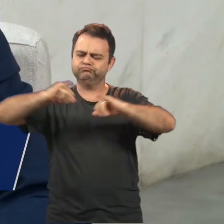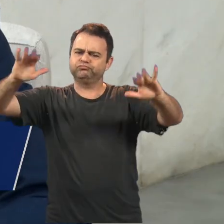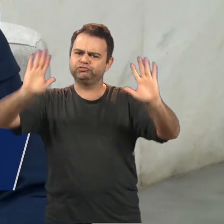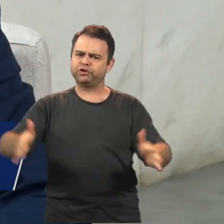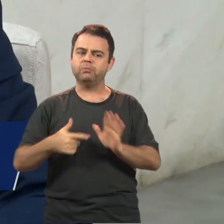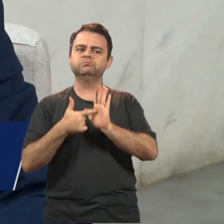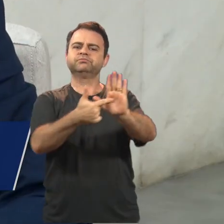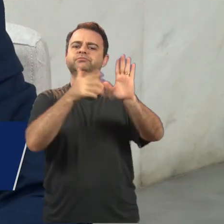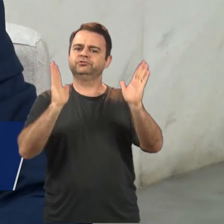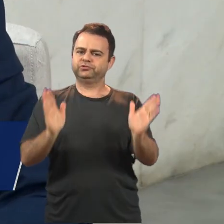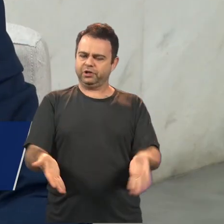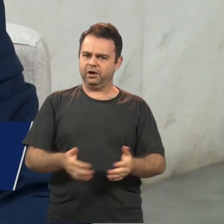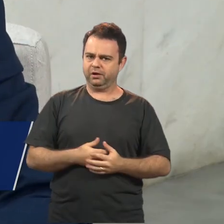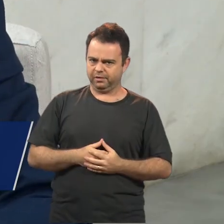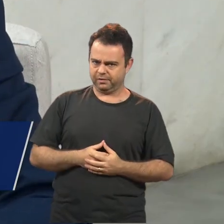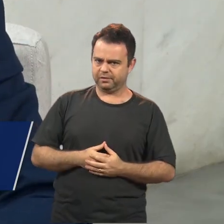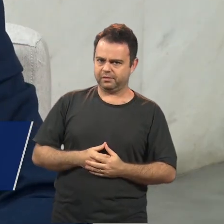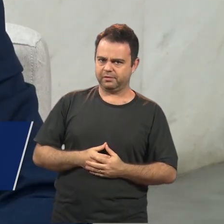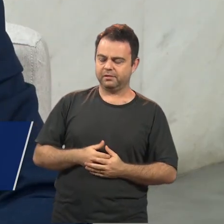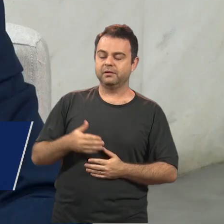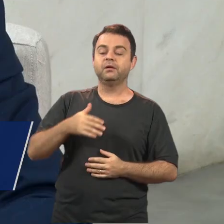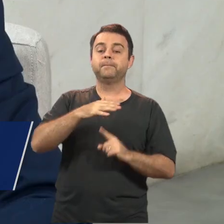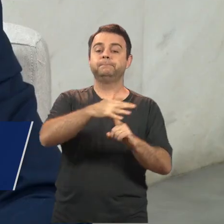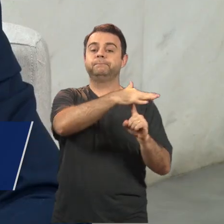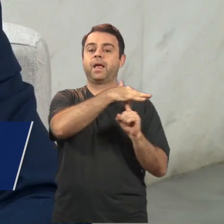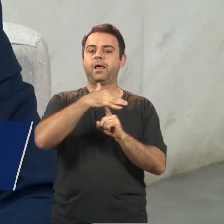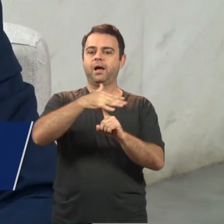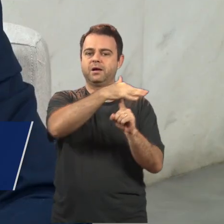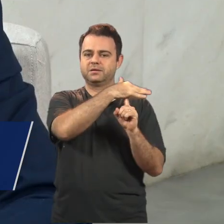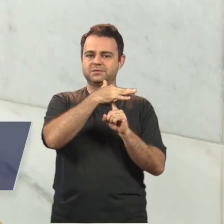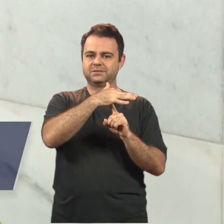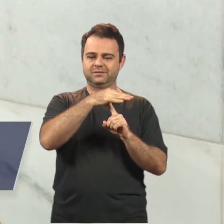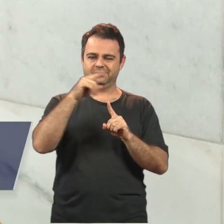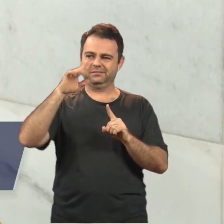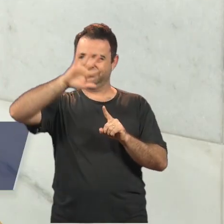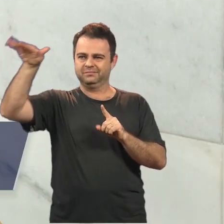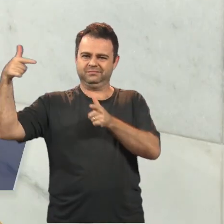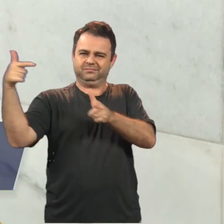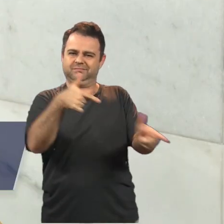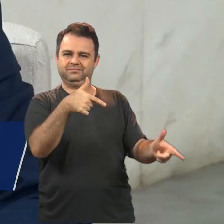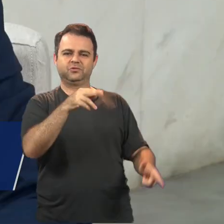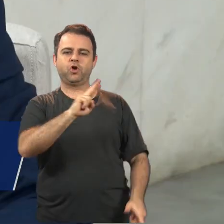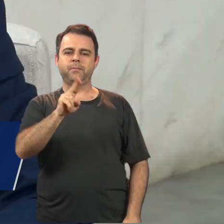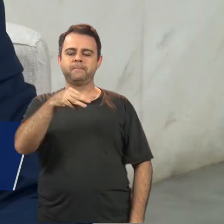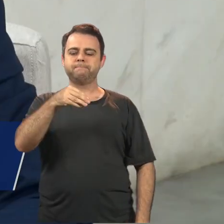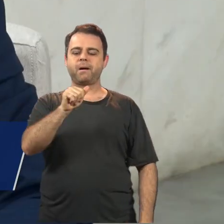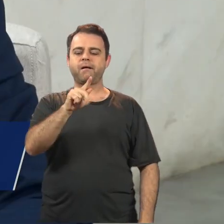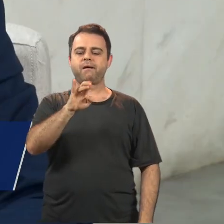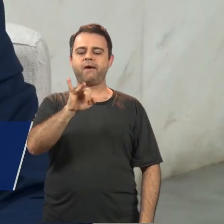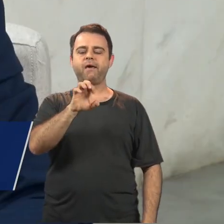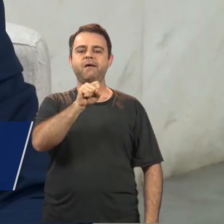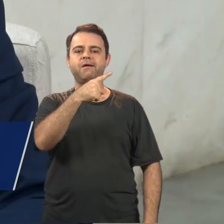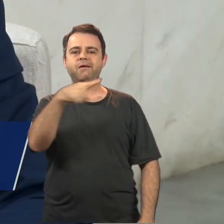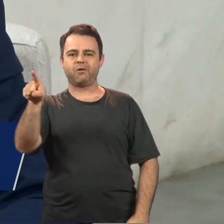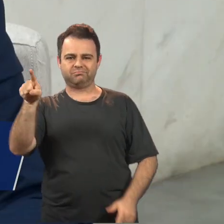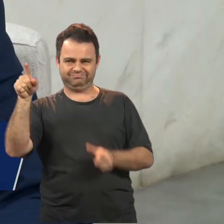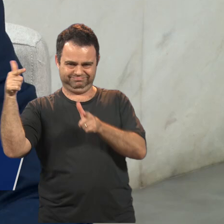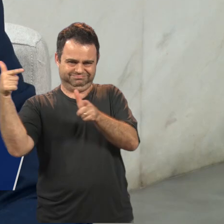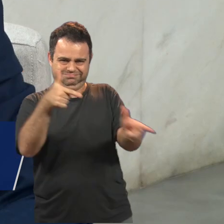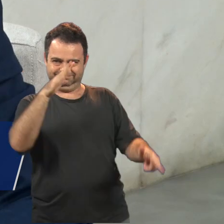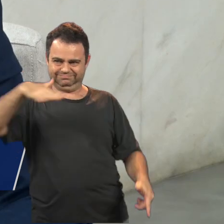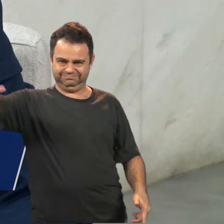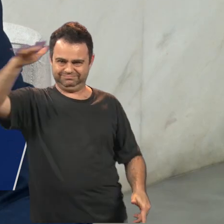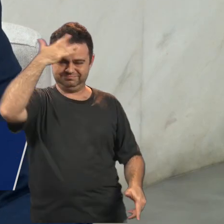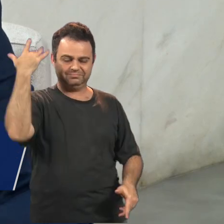antigo Mangueirão, lá onde seria a prévia inicial, segundo